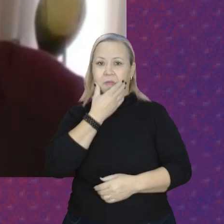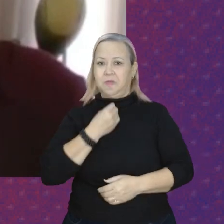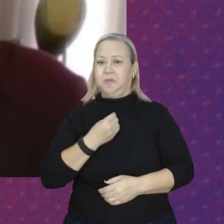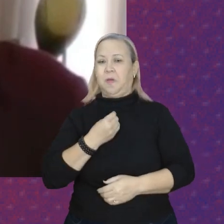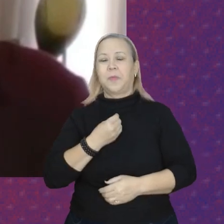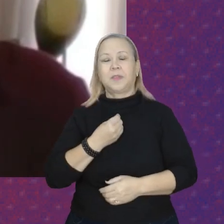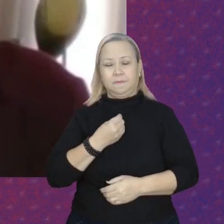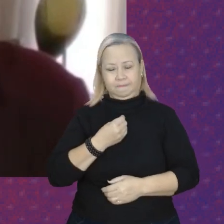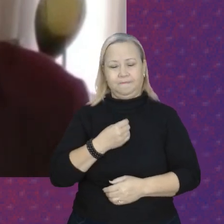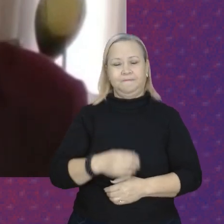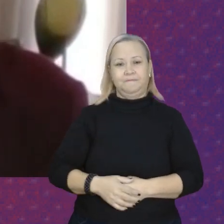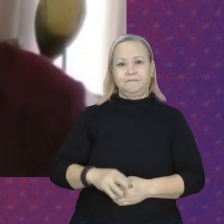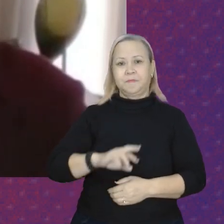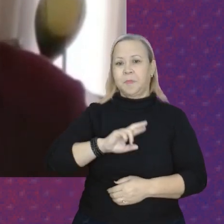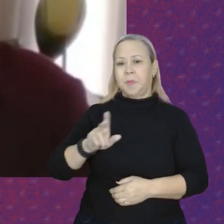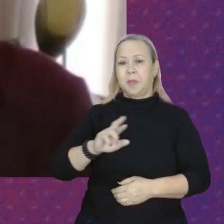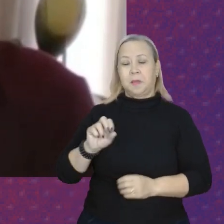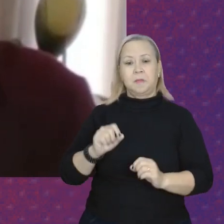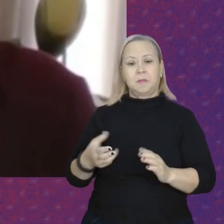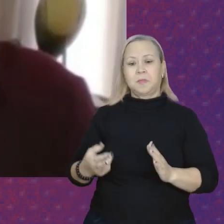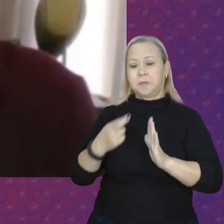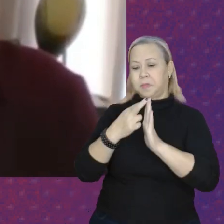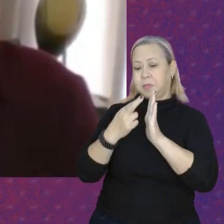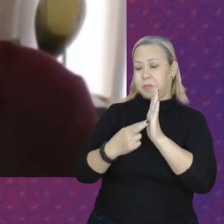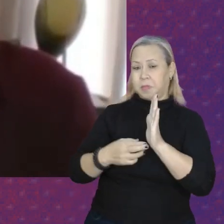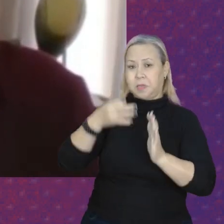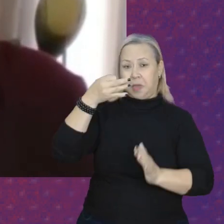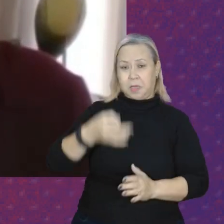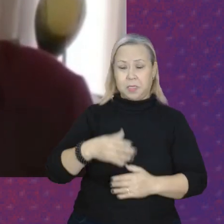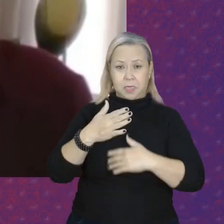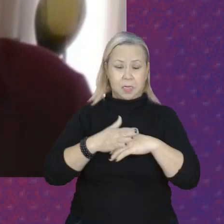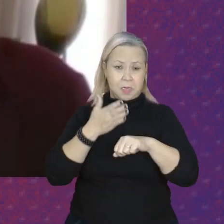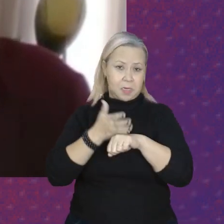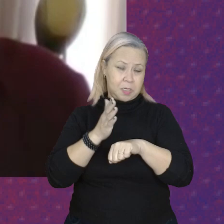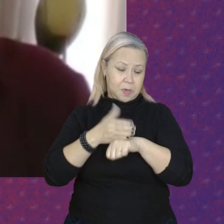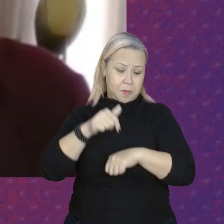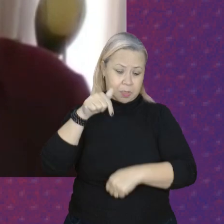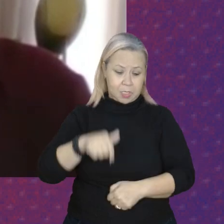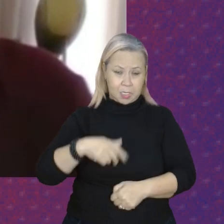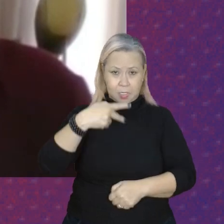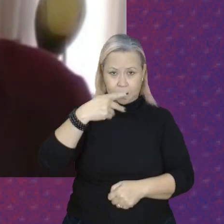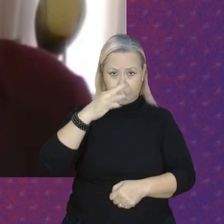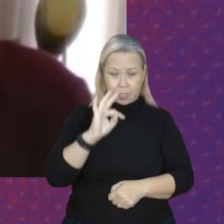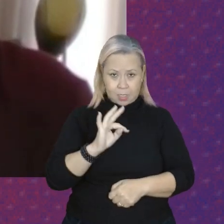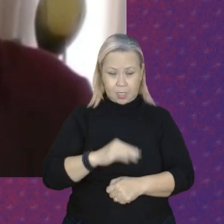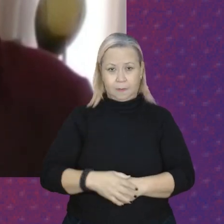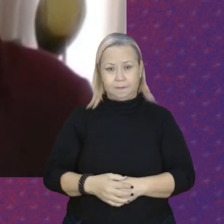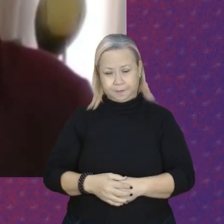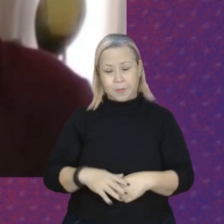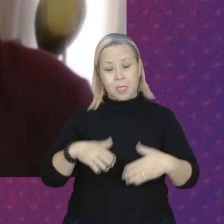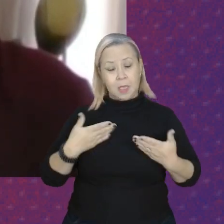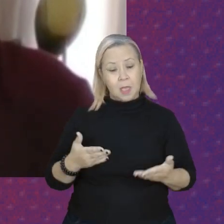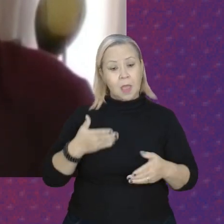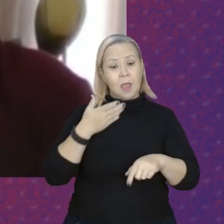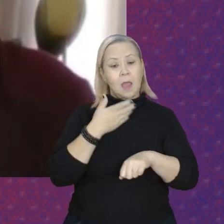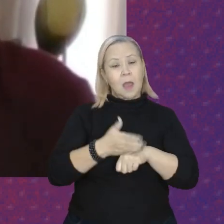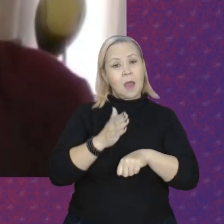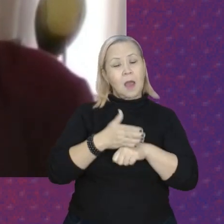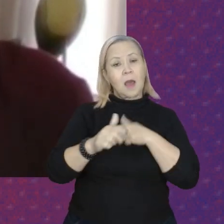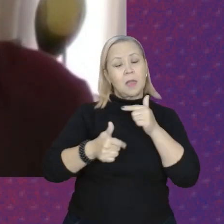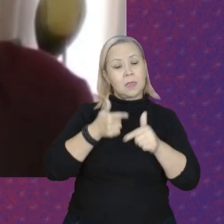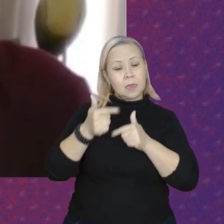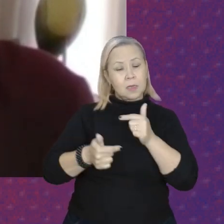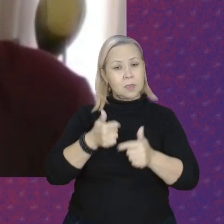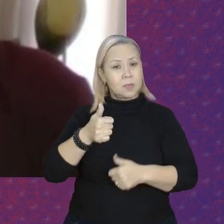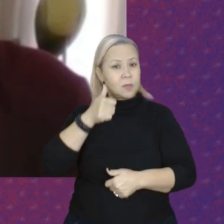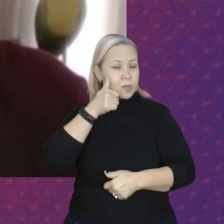né? Não segue essa regra que a gente já pratica no PT. Então, a tarefa de uma mulher professora,